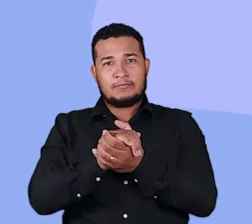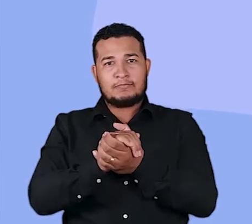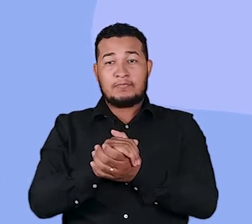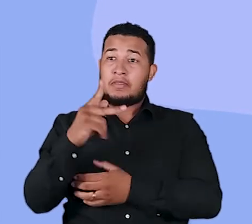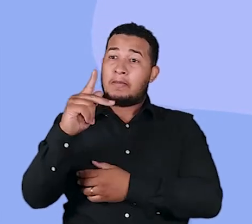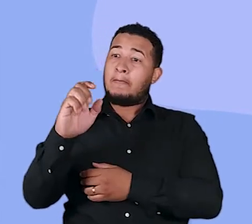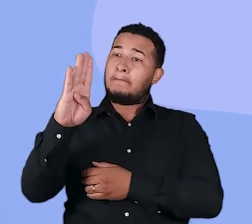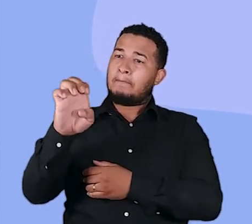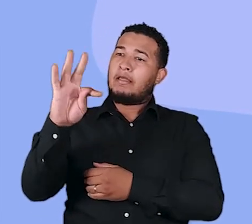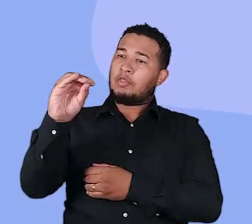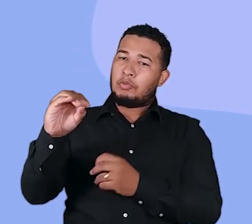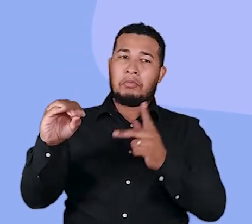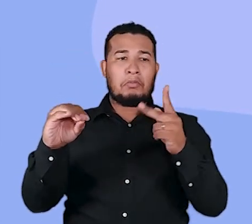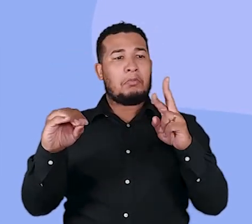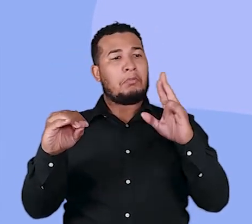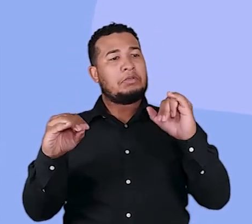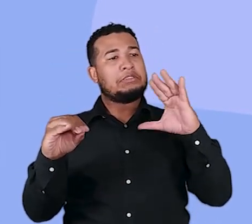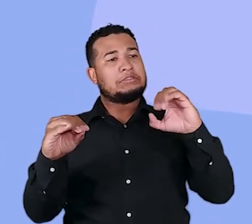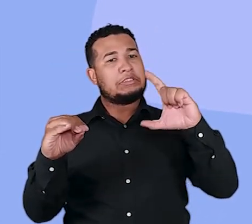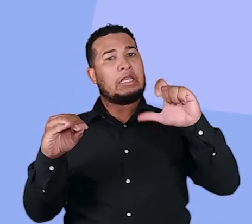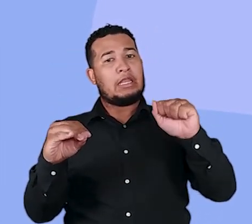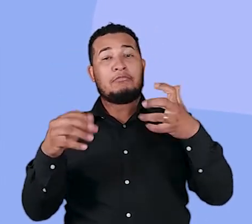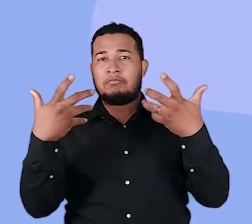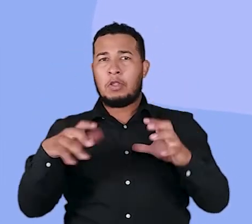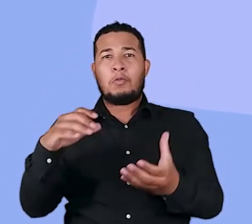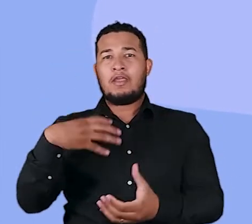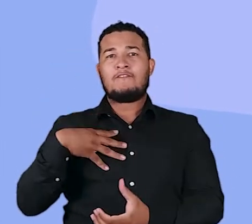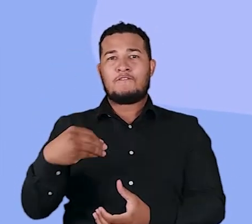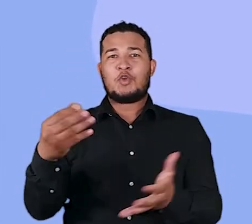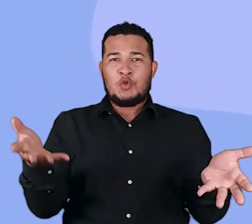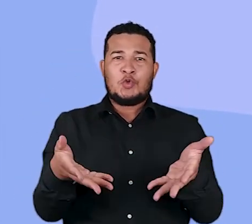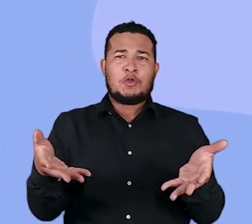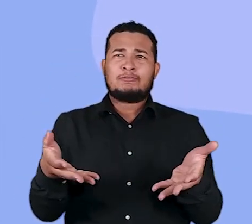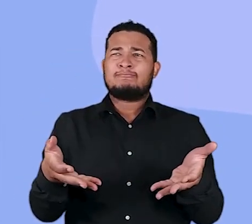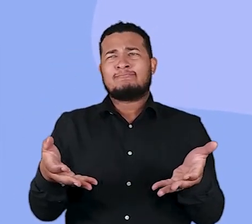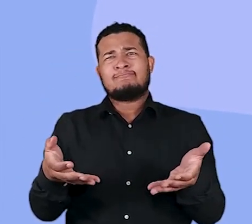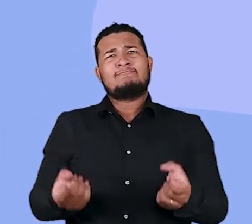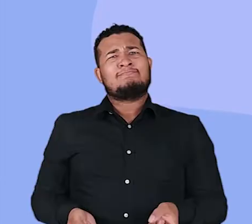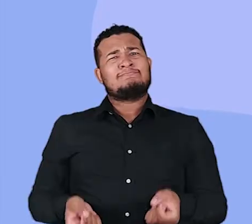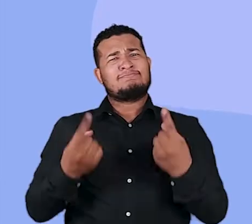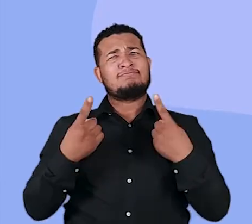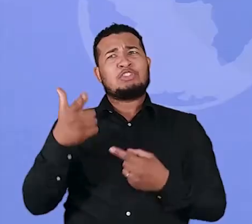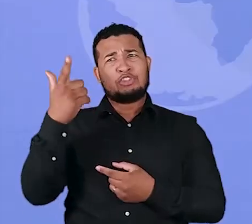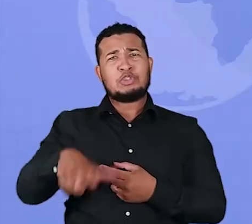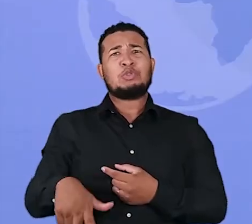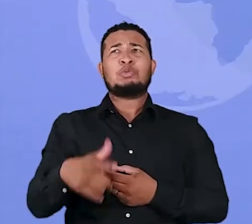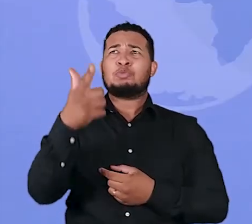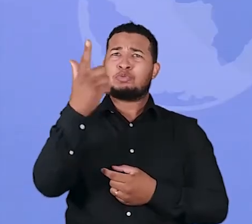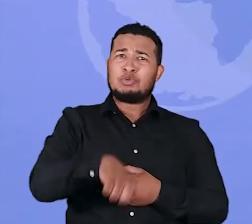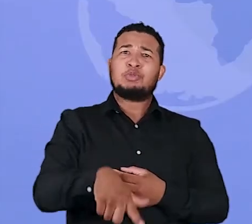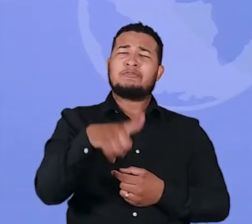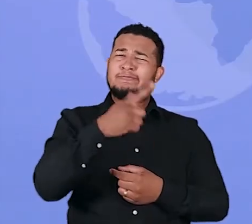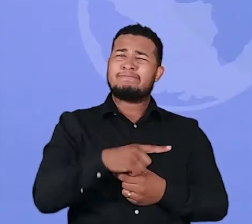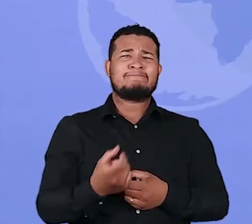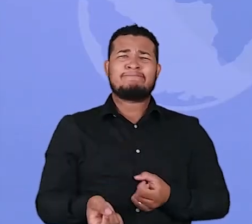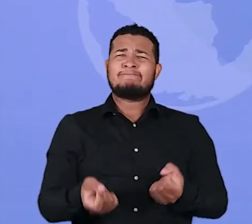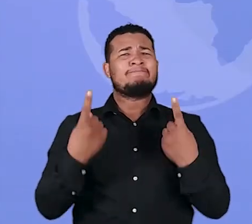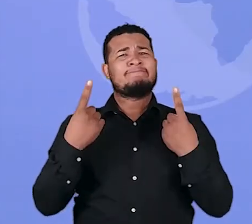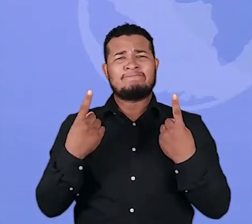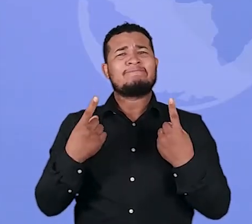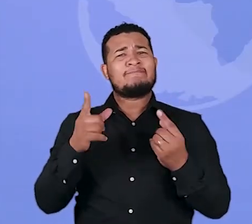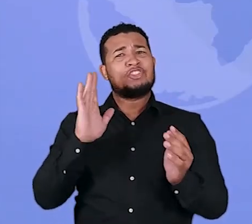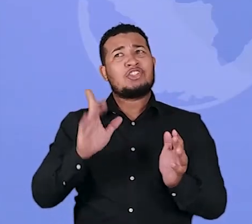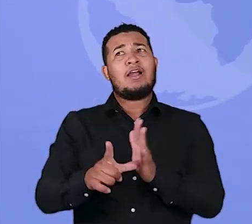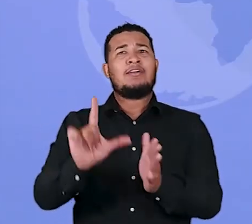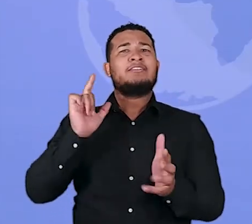Beto e Priscila não pretendem ter filhos agora. Veja que fica esquisito, né? Você repetir de novo